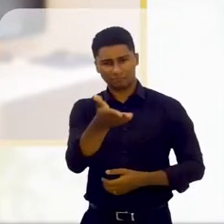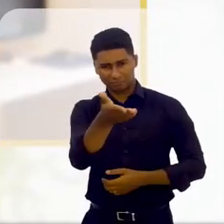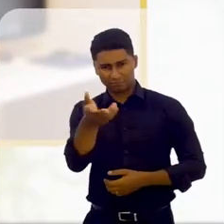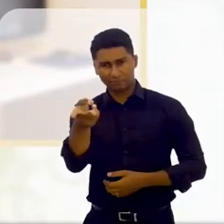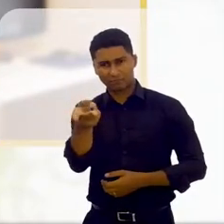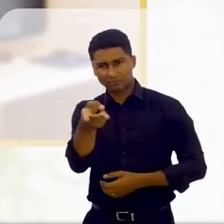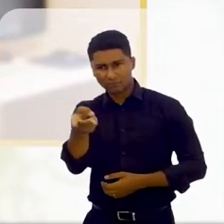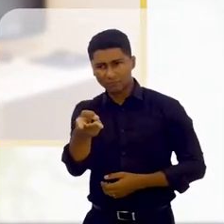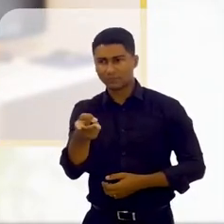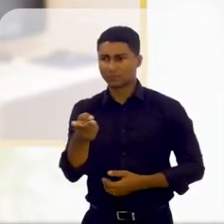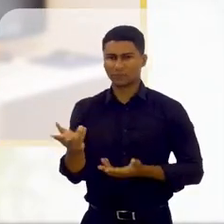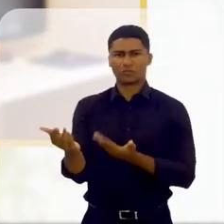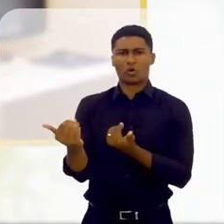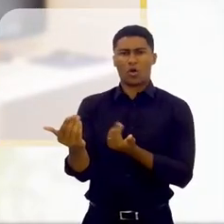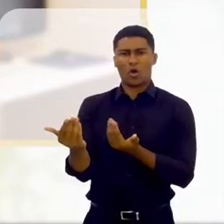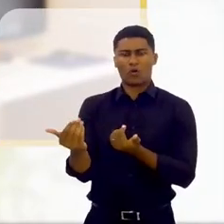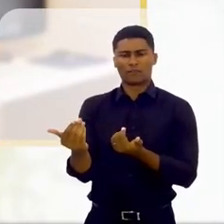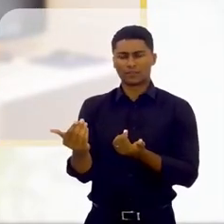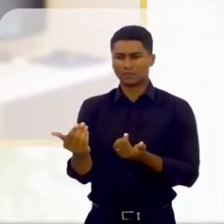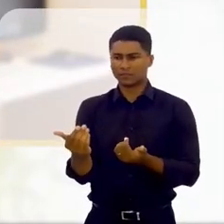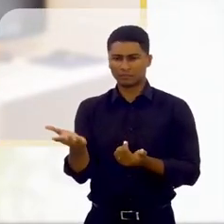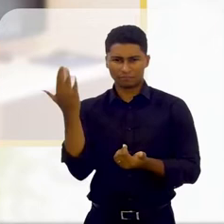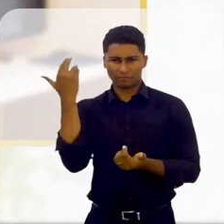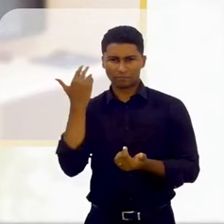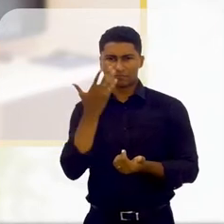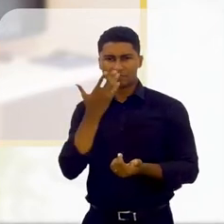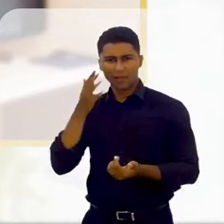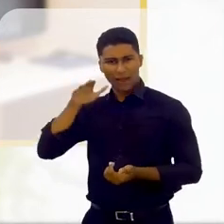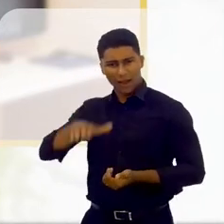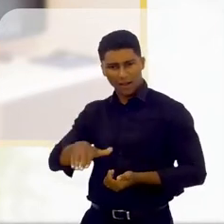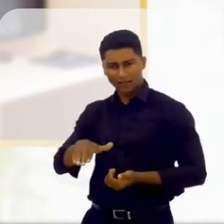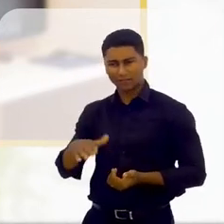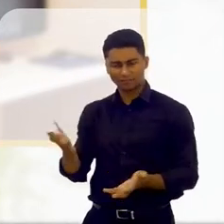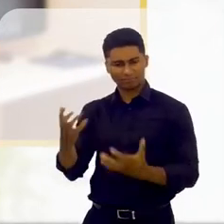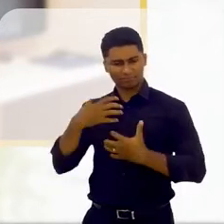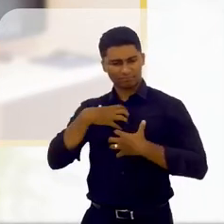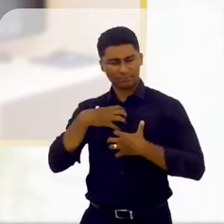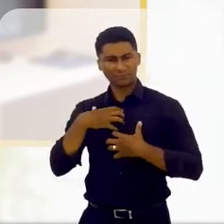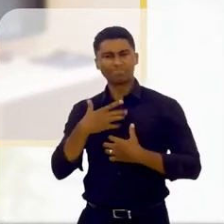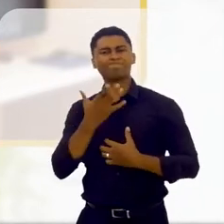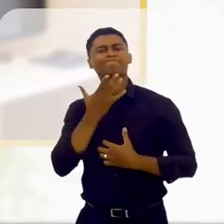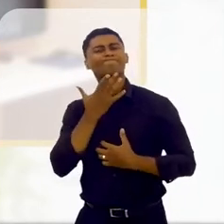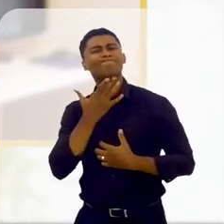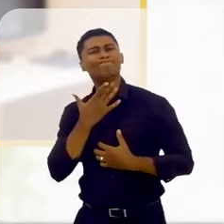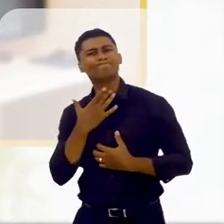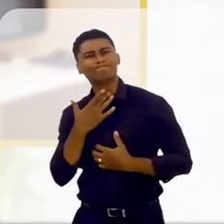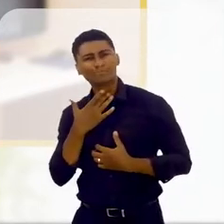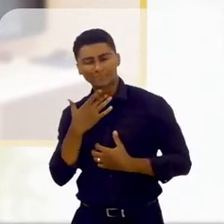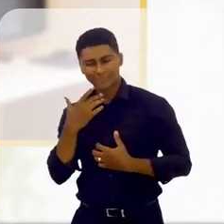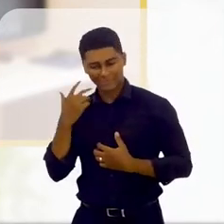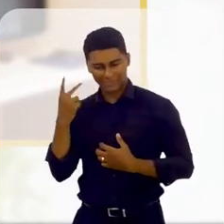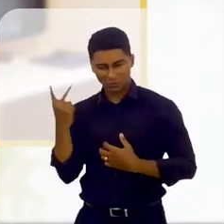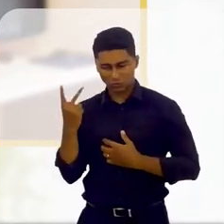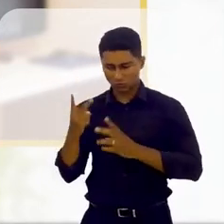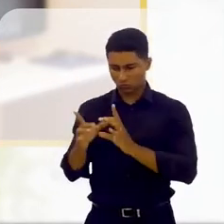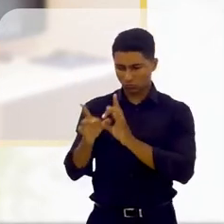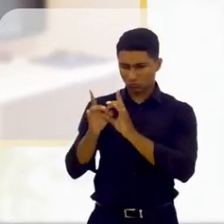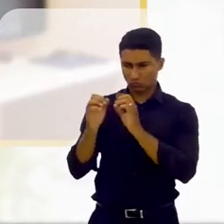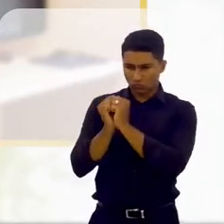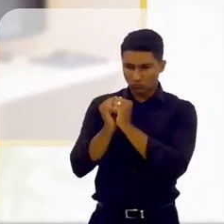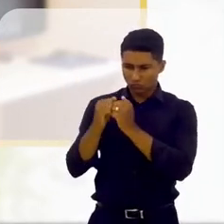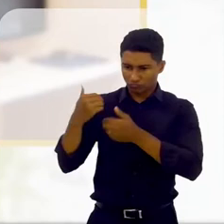clareza para duas crianças que sentiam ali aquele desejo, que, como vocês disseram, se abraçaram